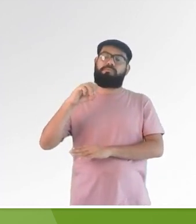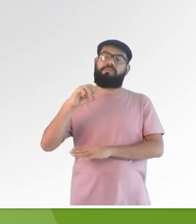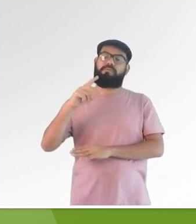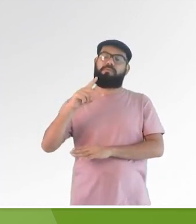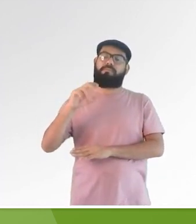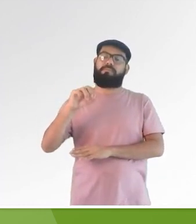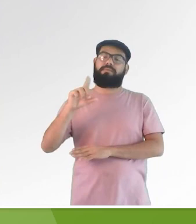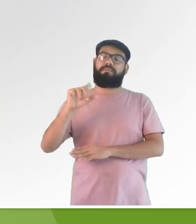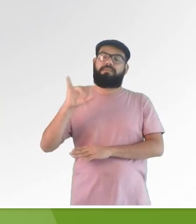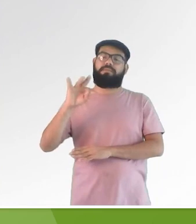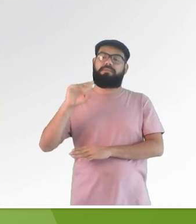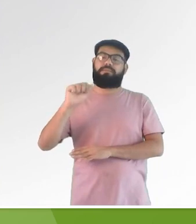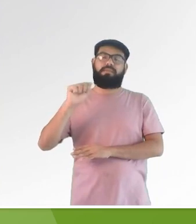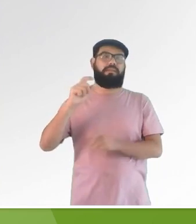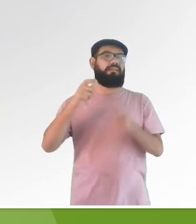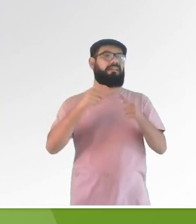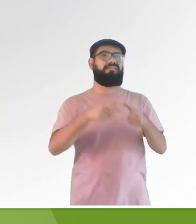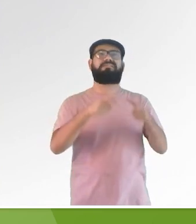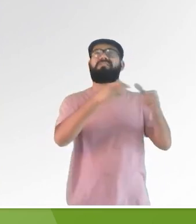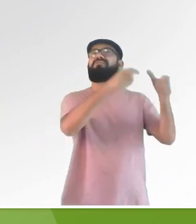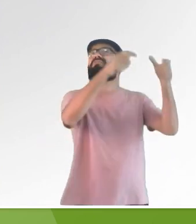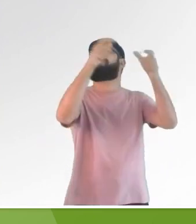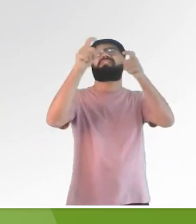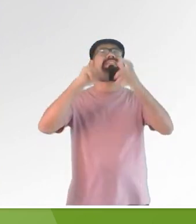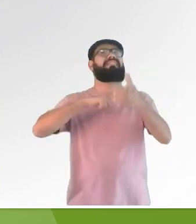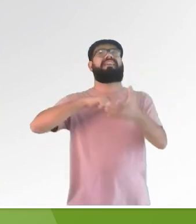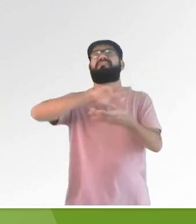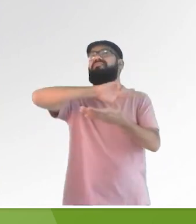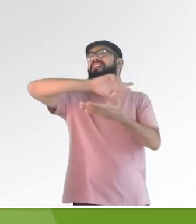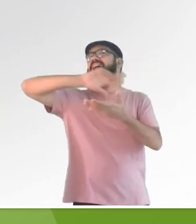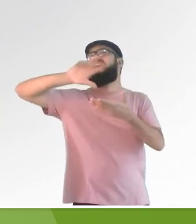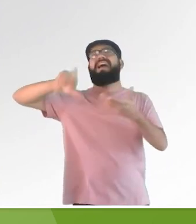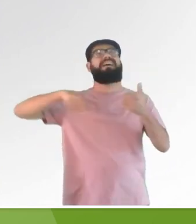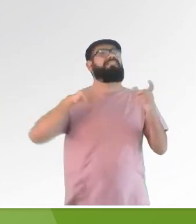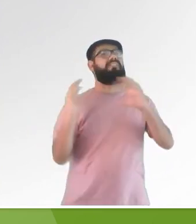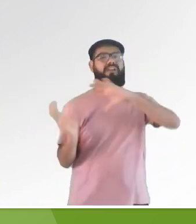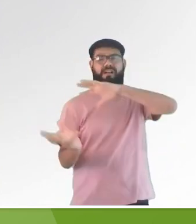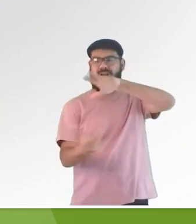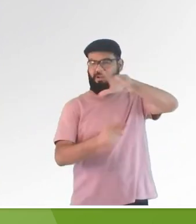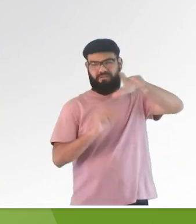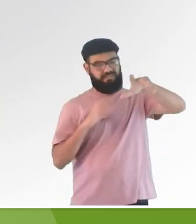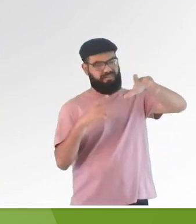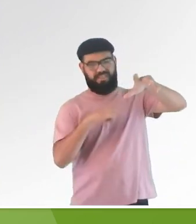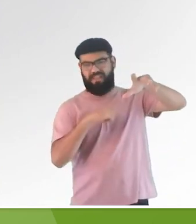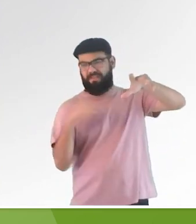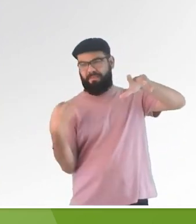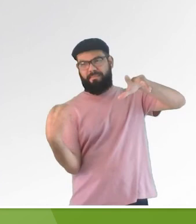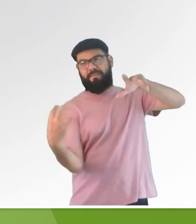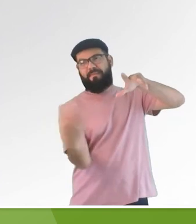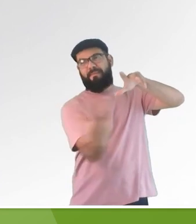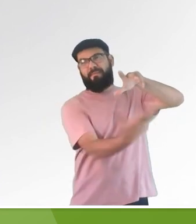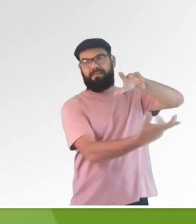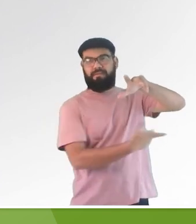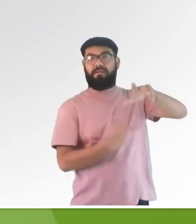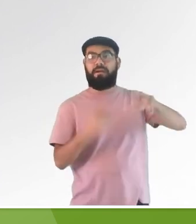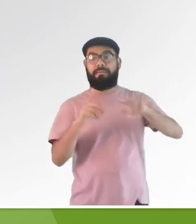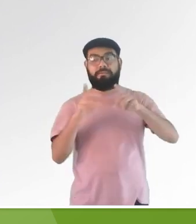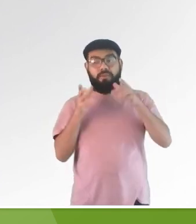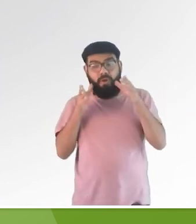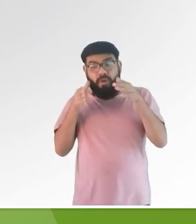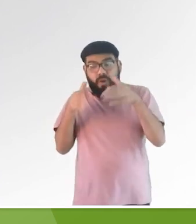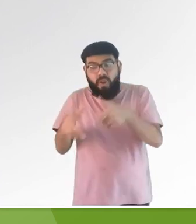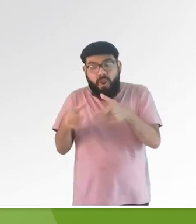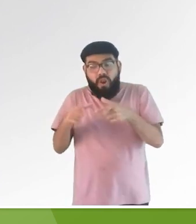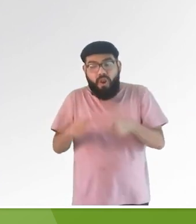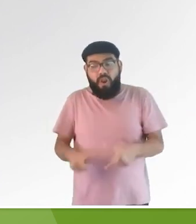facilmente em diversas regiões do planeta. Mas se a gente estiver se referindo ao local onde uma